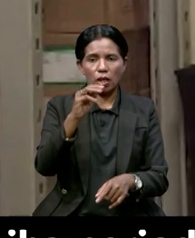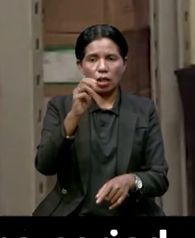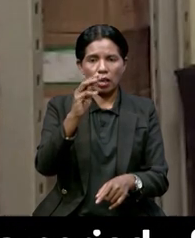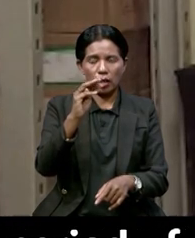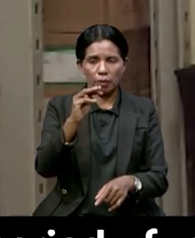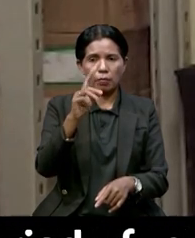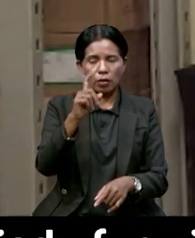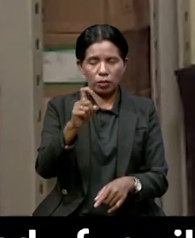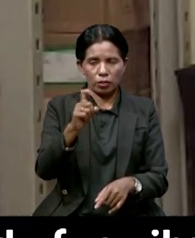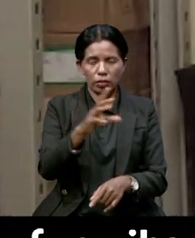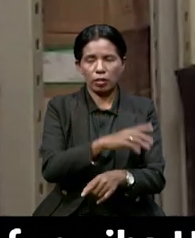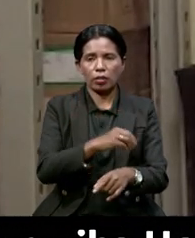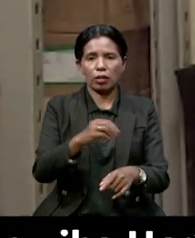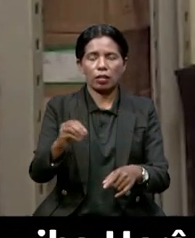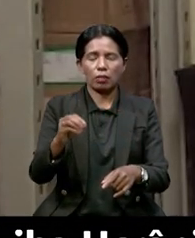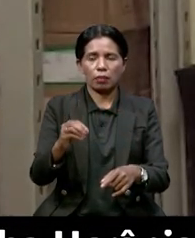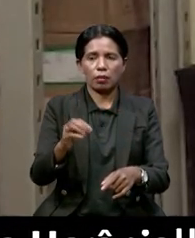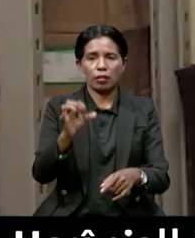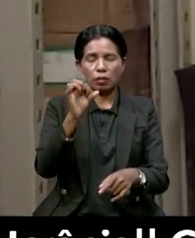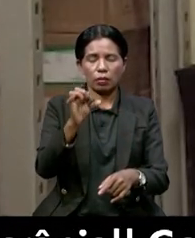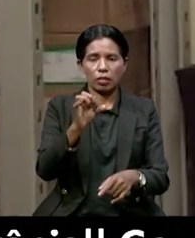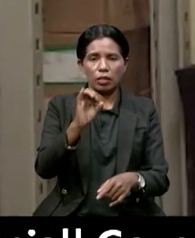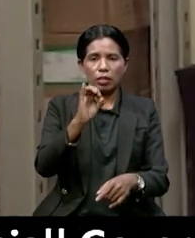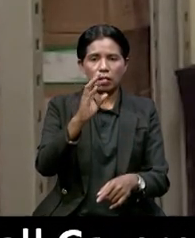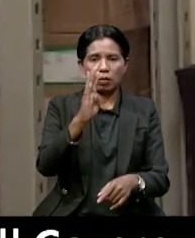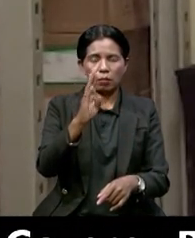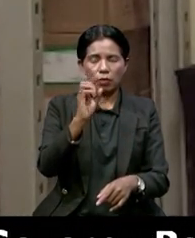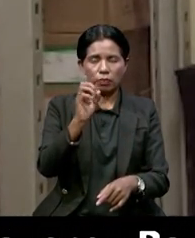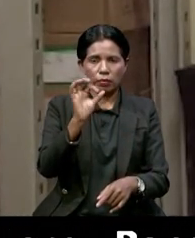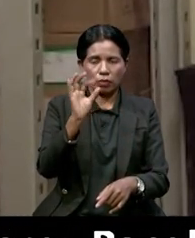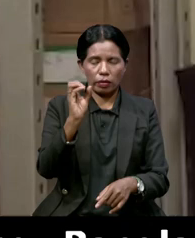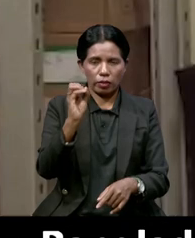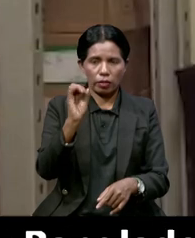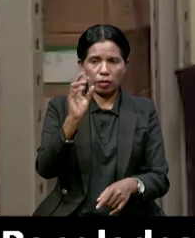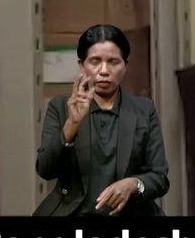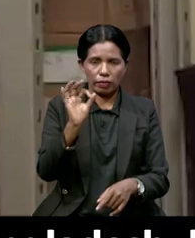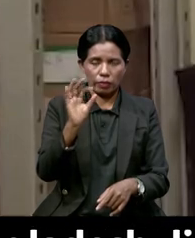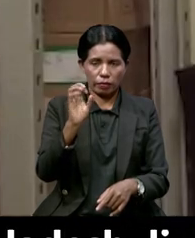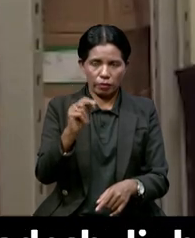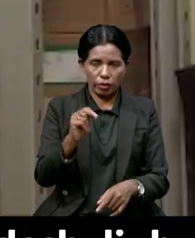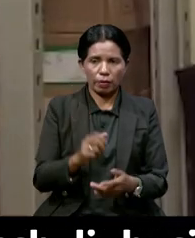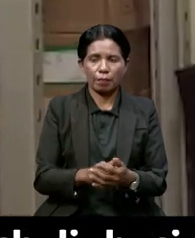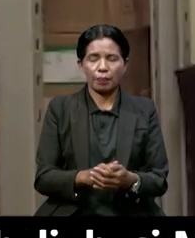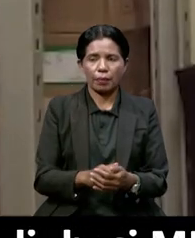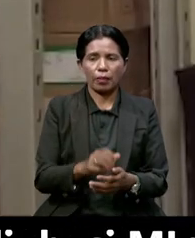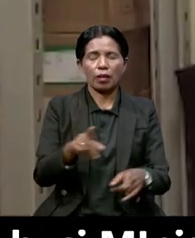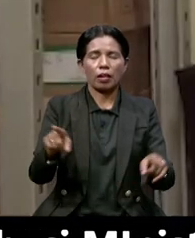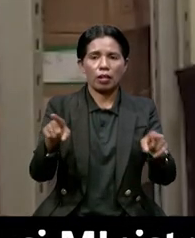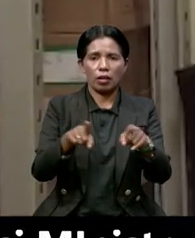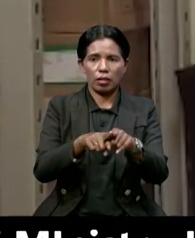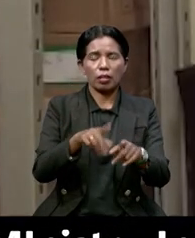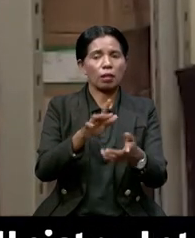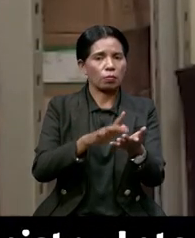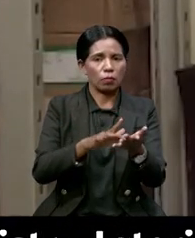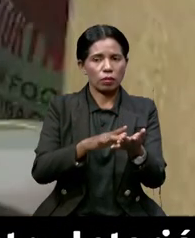amoxiclav tablet ibuprofen o antacid sarope makanisam proxa sirop